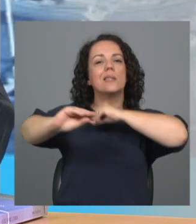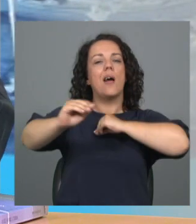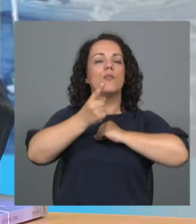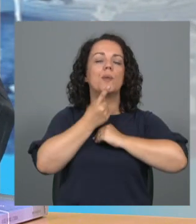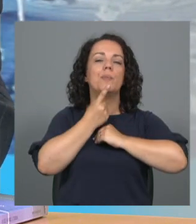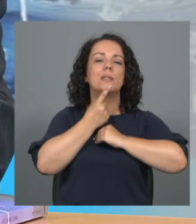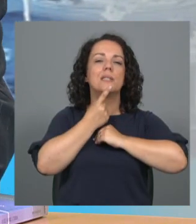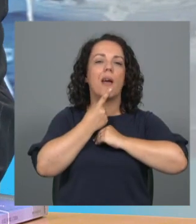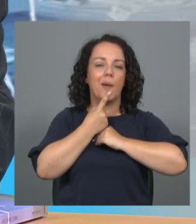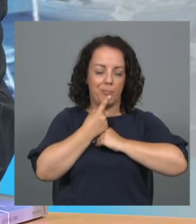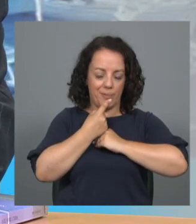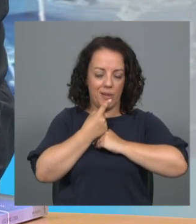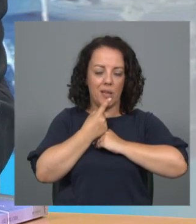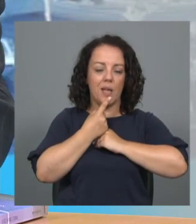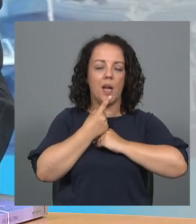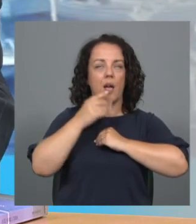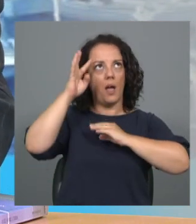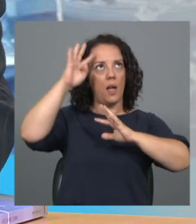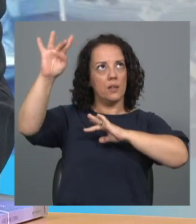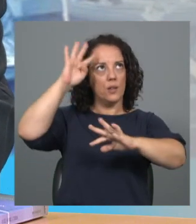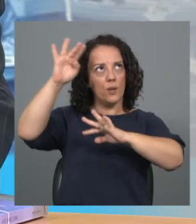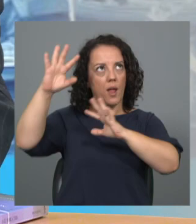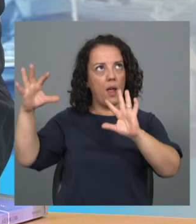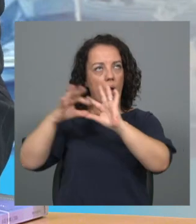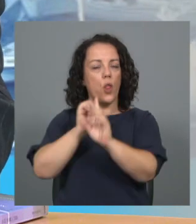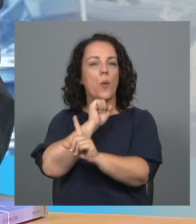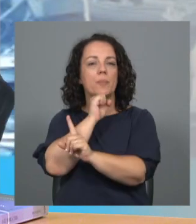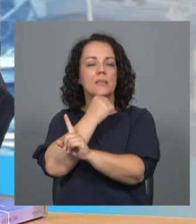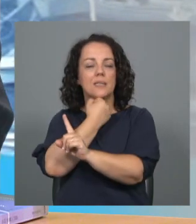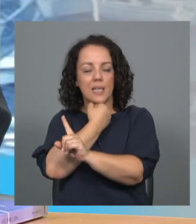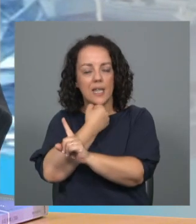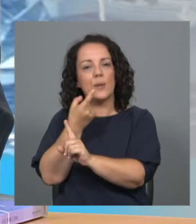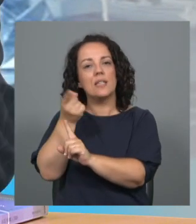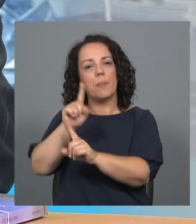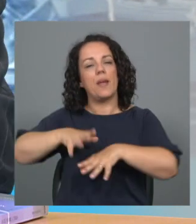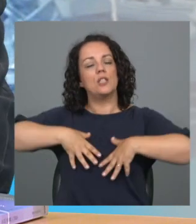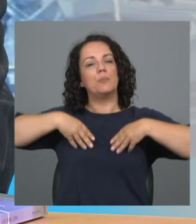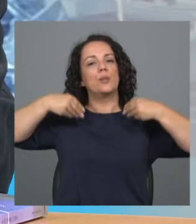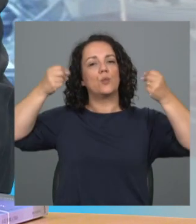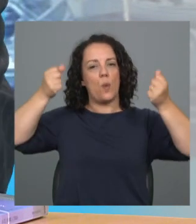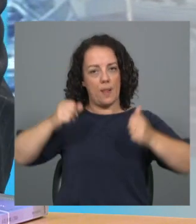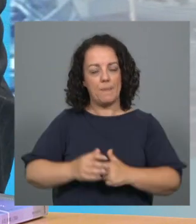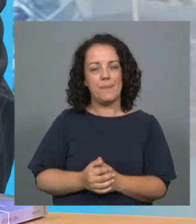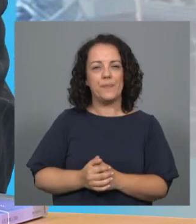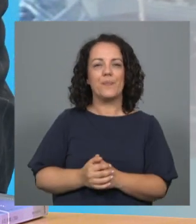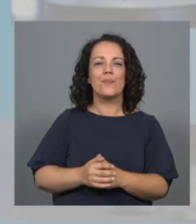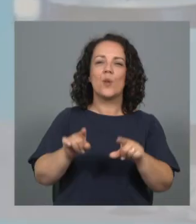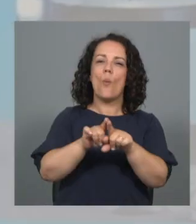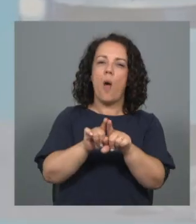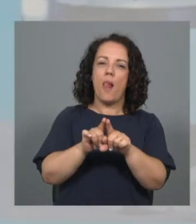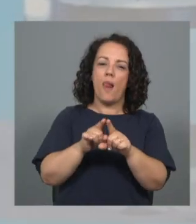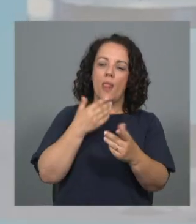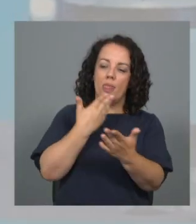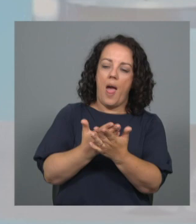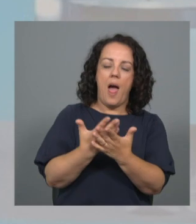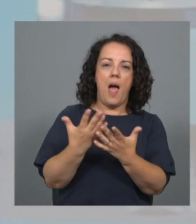no sentido teológico, no sentido do mistério e também no sentido espiritual. Trata-se de incluir,